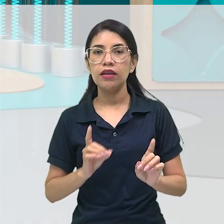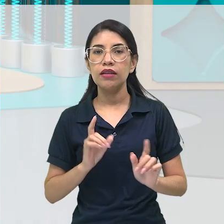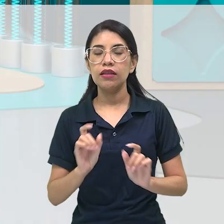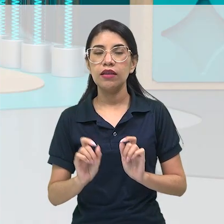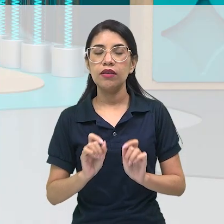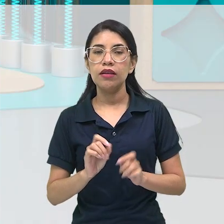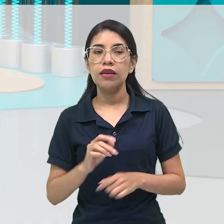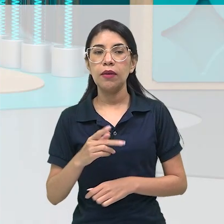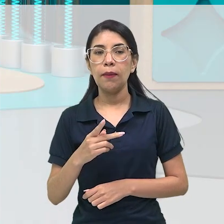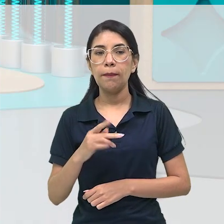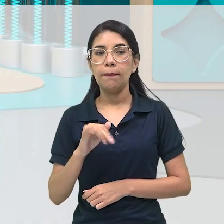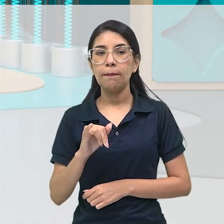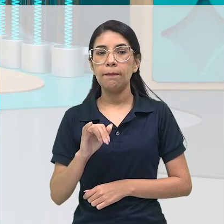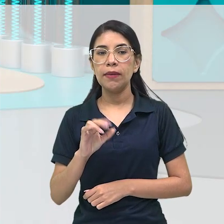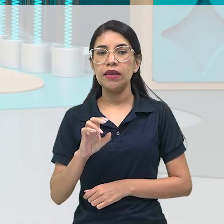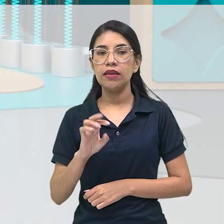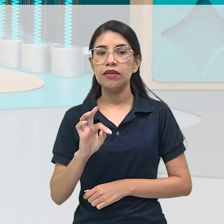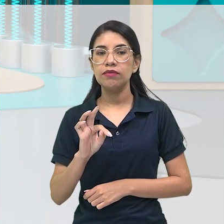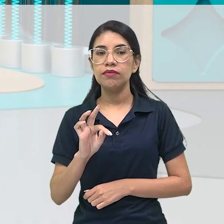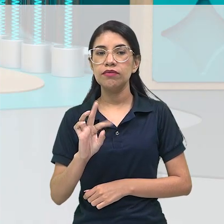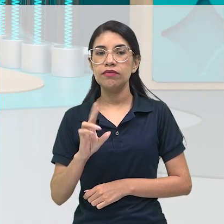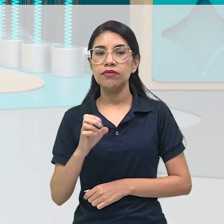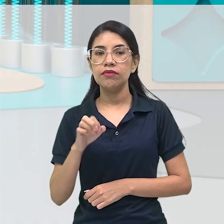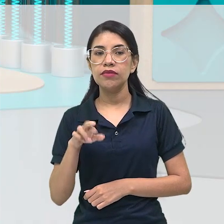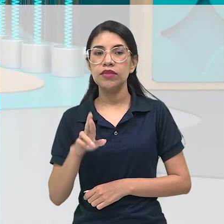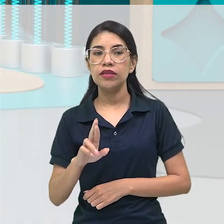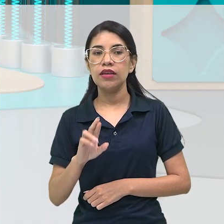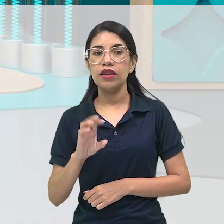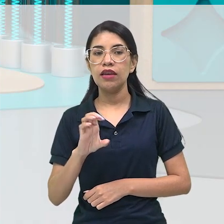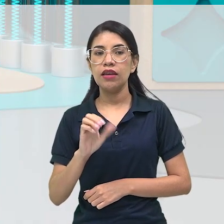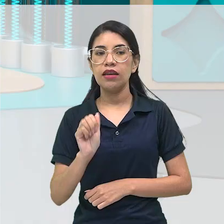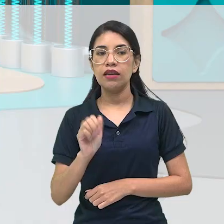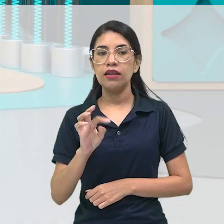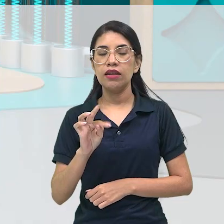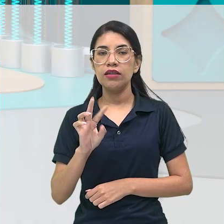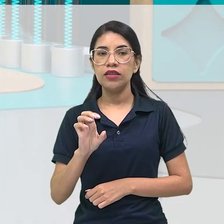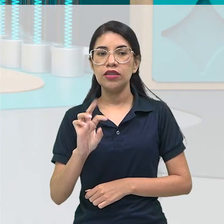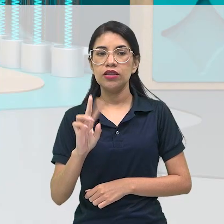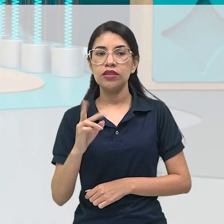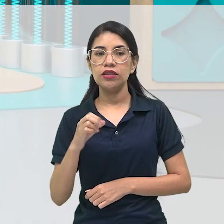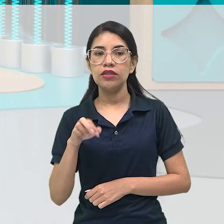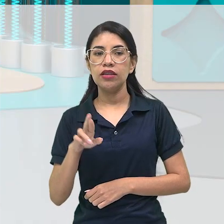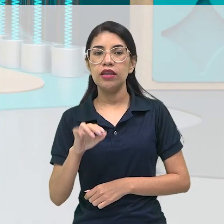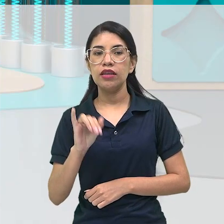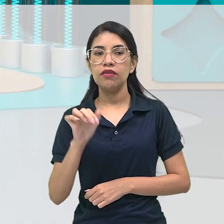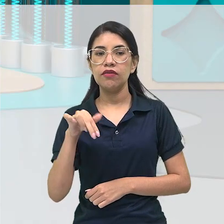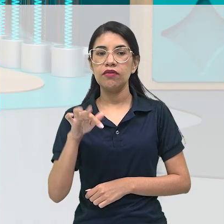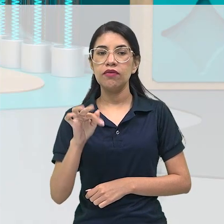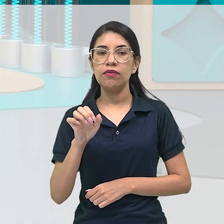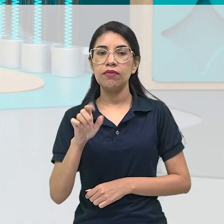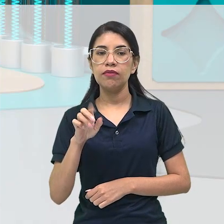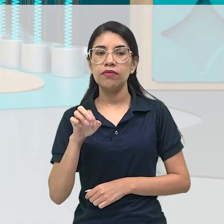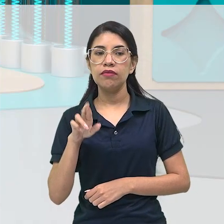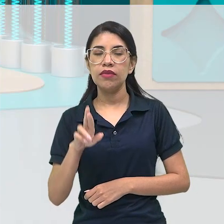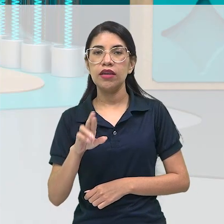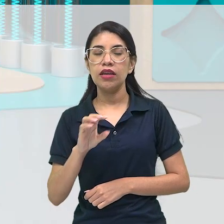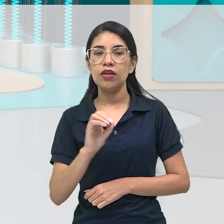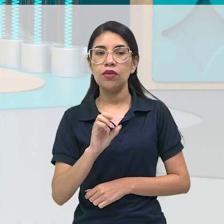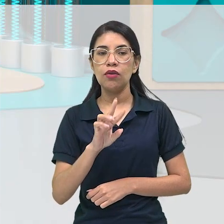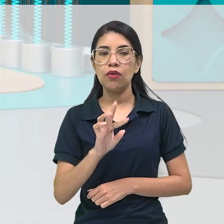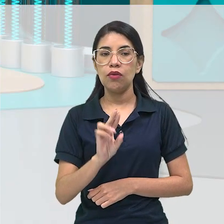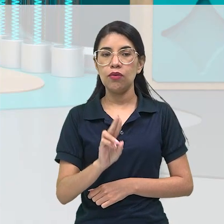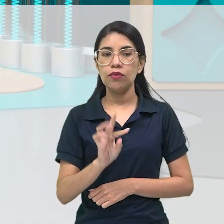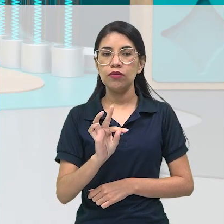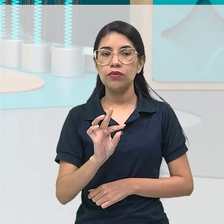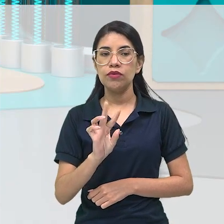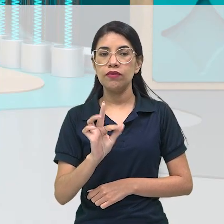chamados pitcher, catcher, infielders e outfielders. Gente, como o beisebol ainda